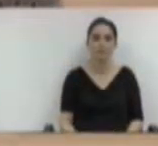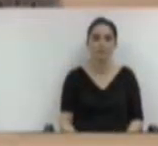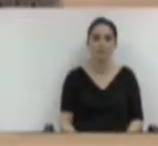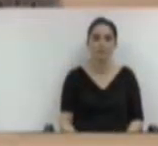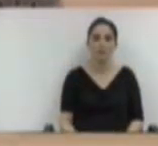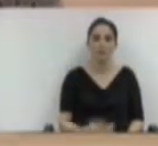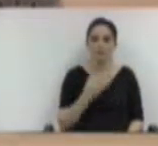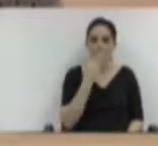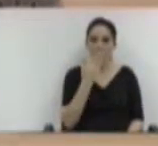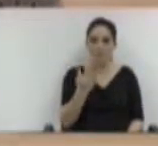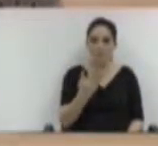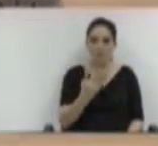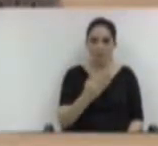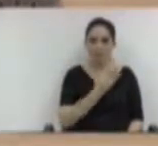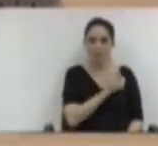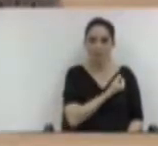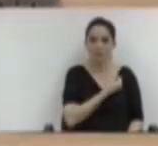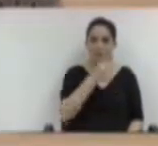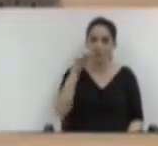Requerimento número